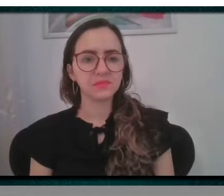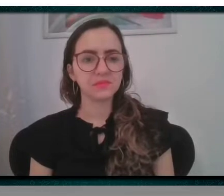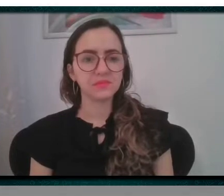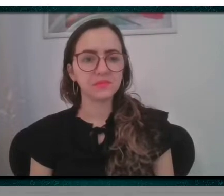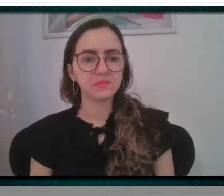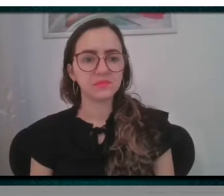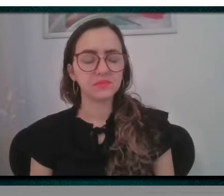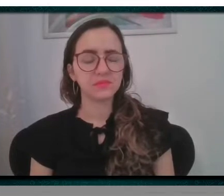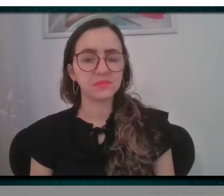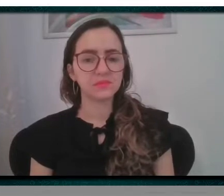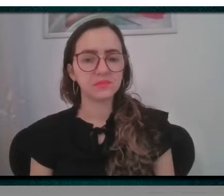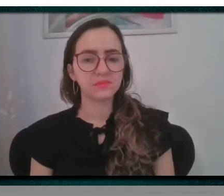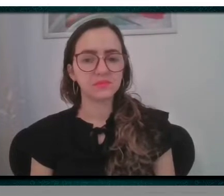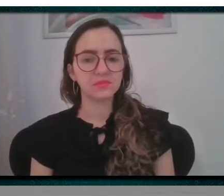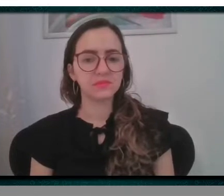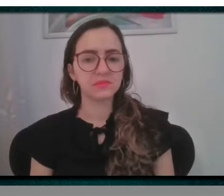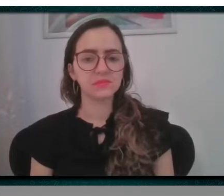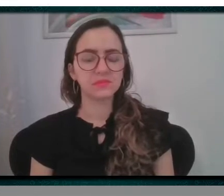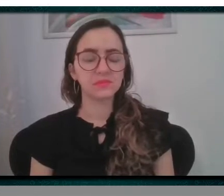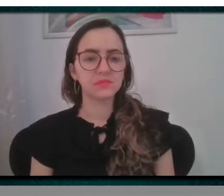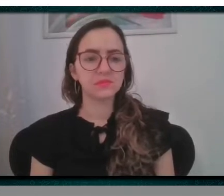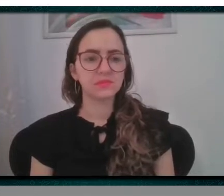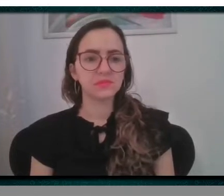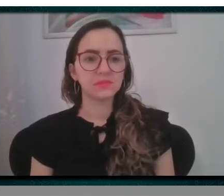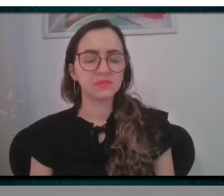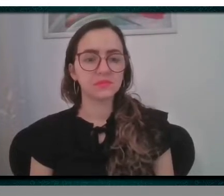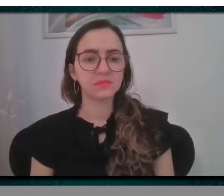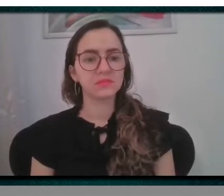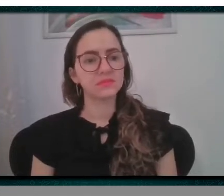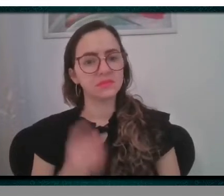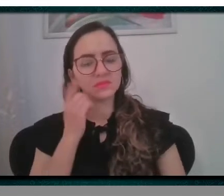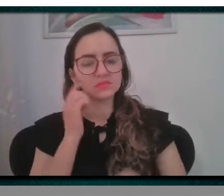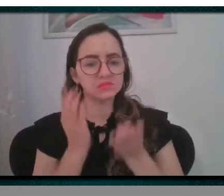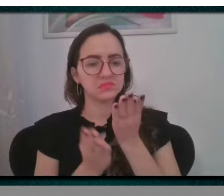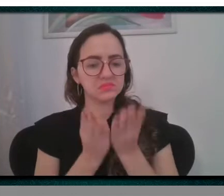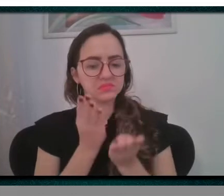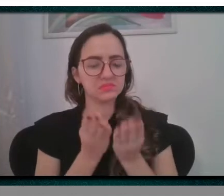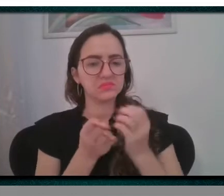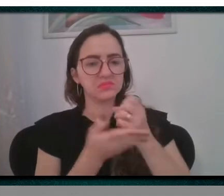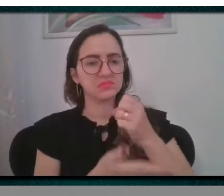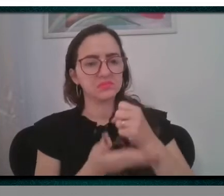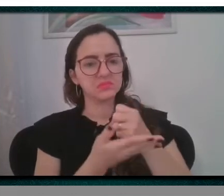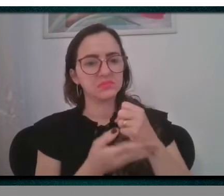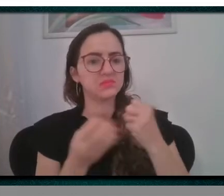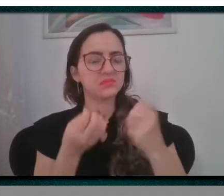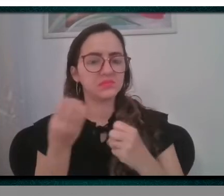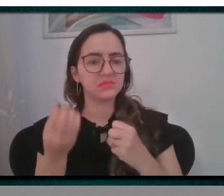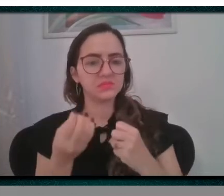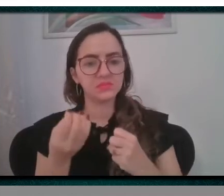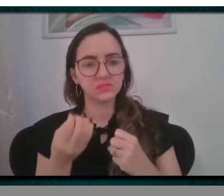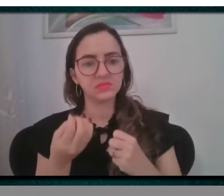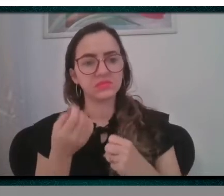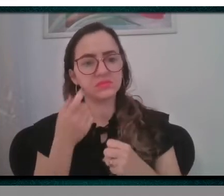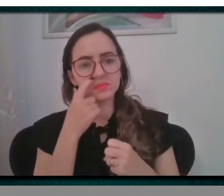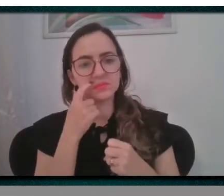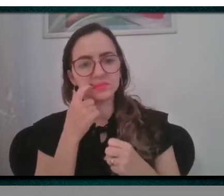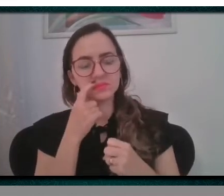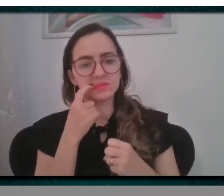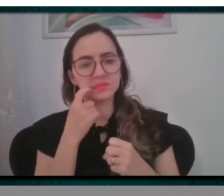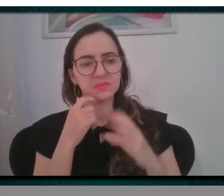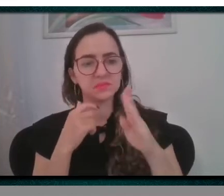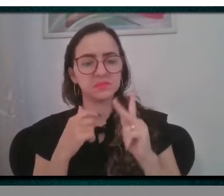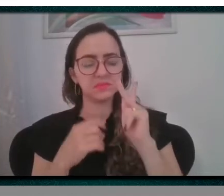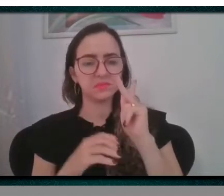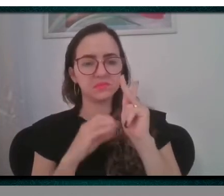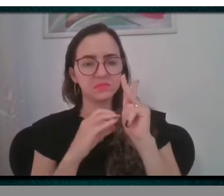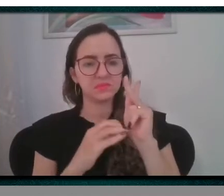constante de equilíbrio das bases, ela vai seguir exatamente a mesma formação. Só que é o seguinte, ó, o Kc agora ele